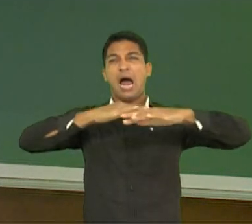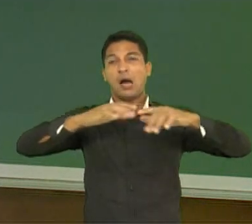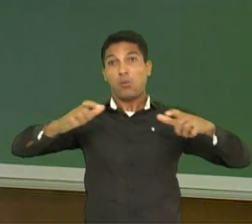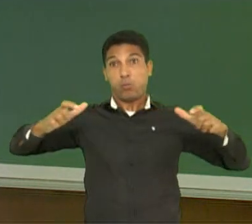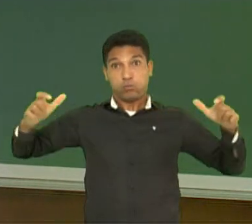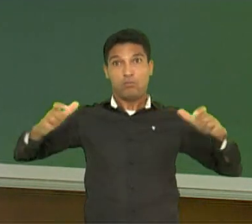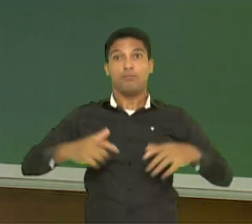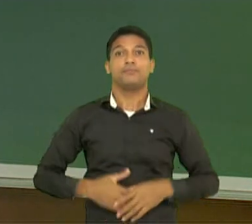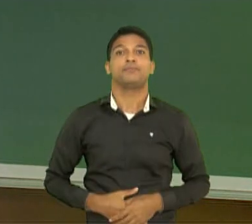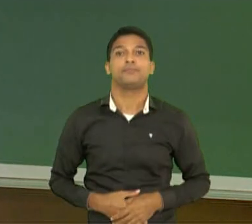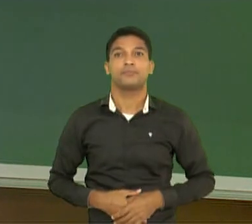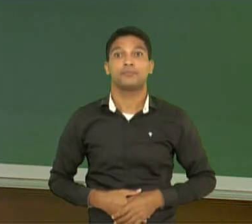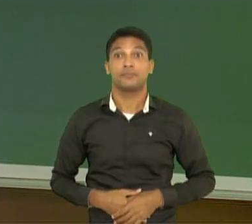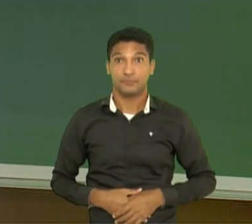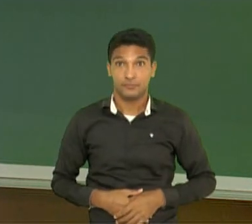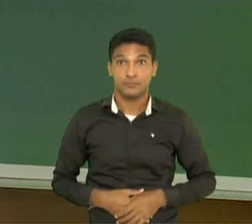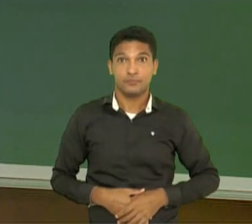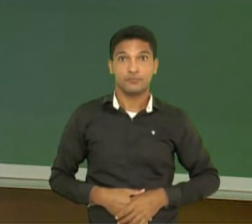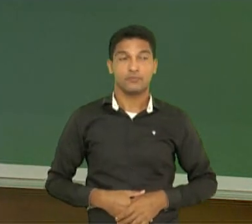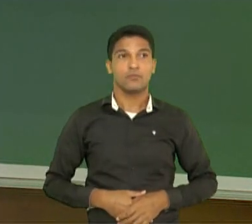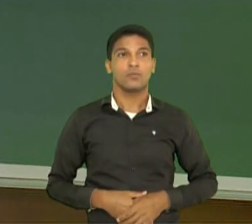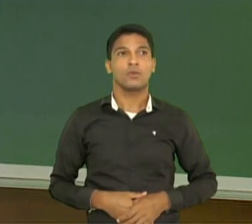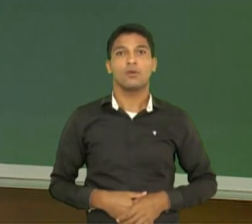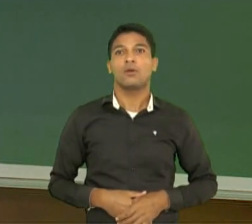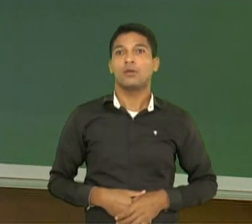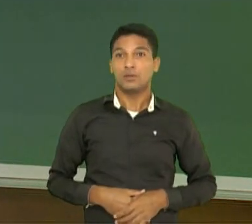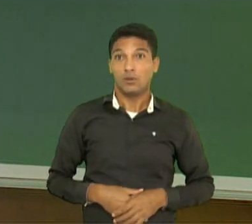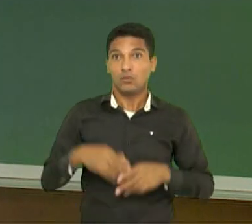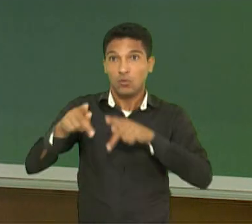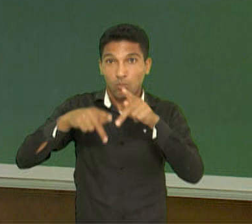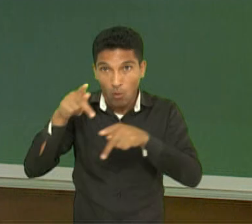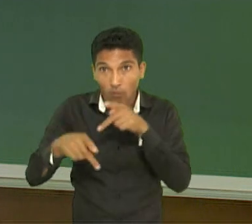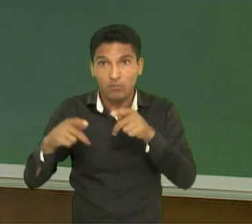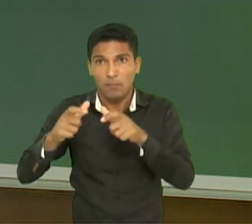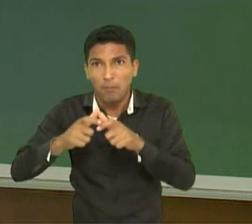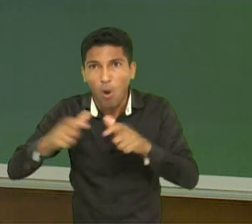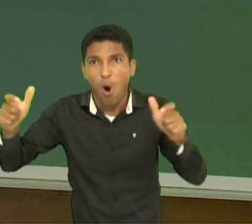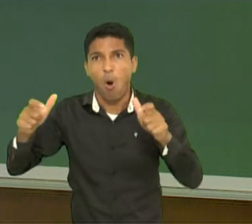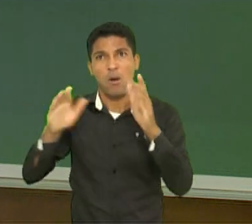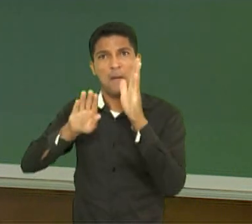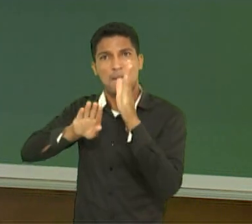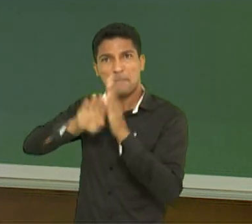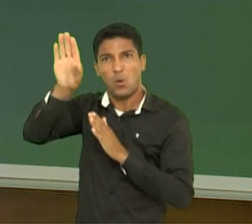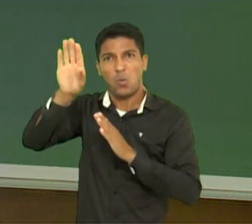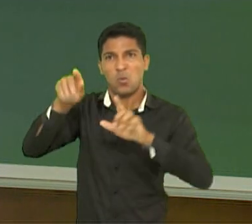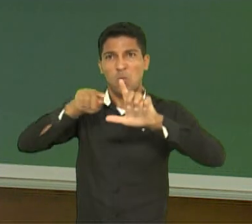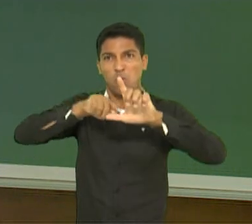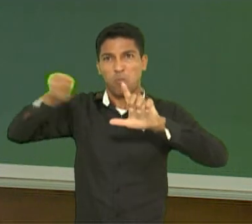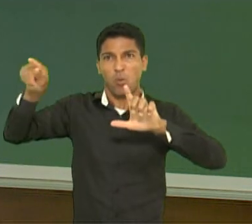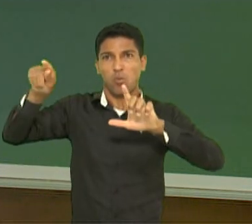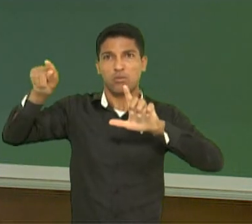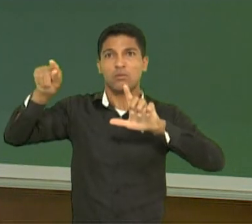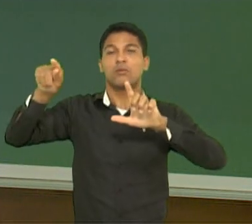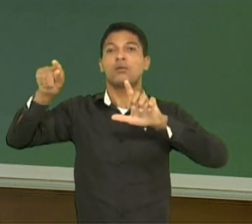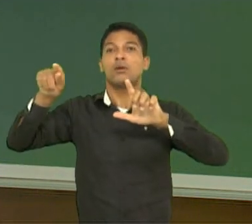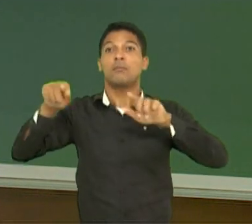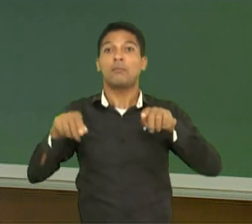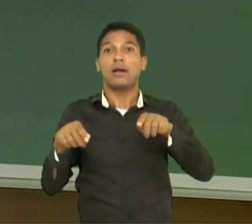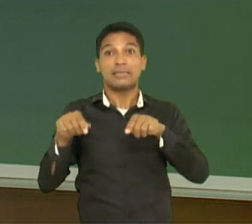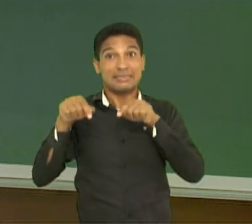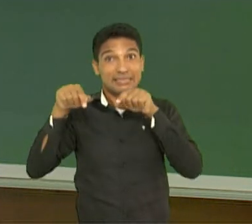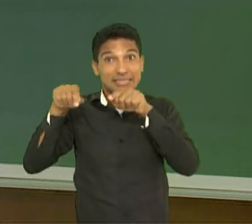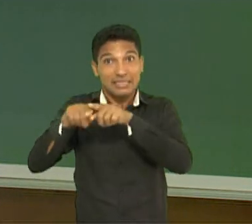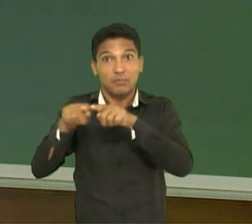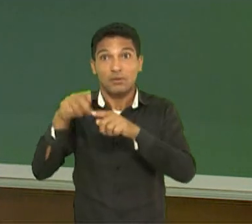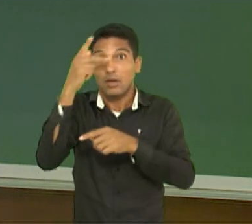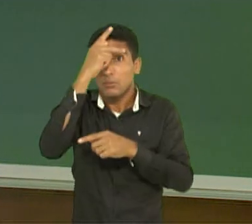Vai continuar. Ao mesmo tempo em que a população está crescendo, essa população também está ficando cada vez mais velha.